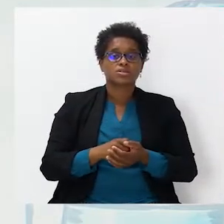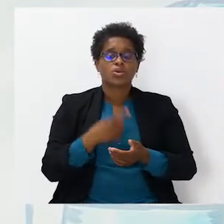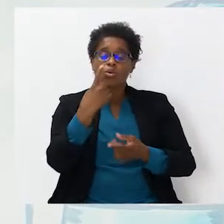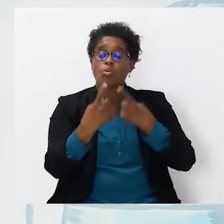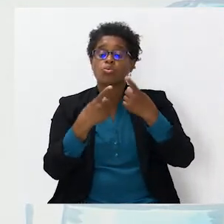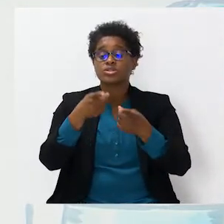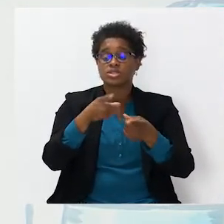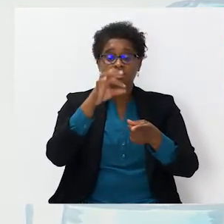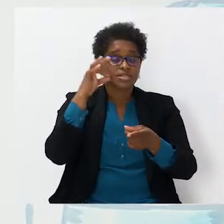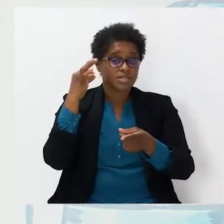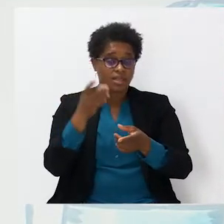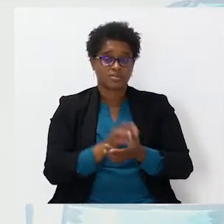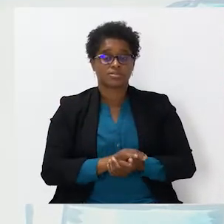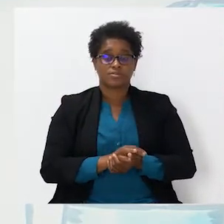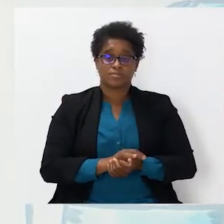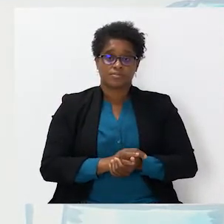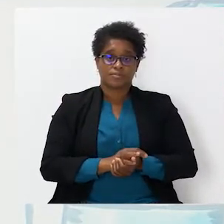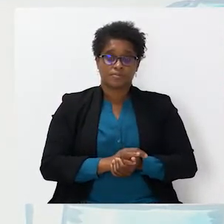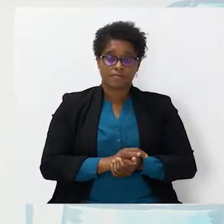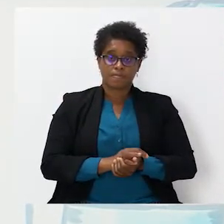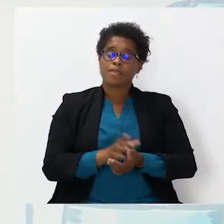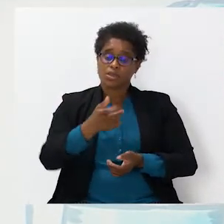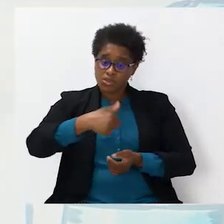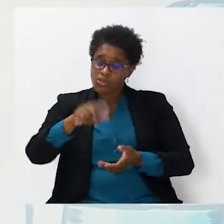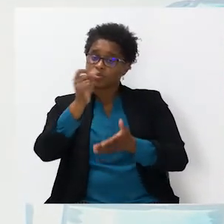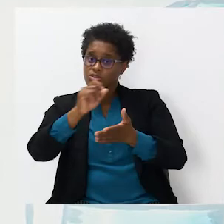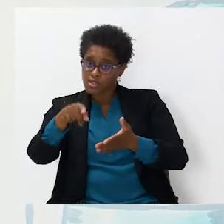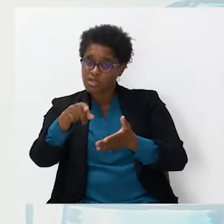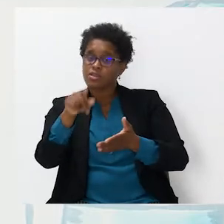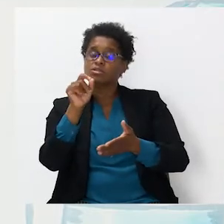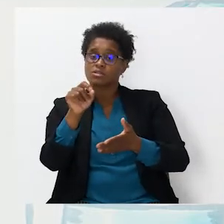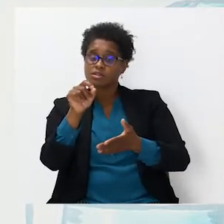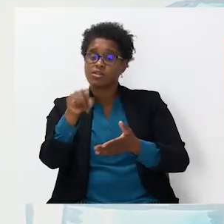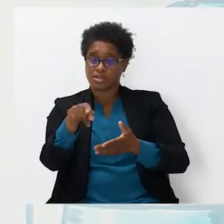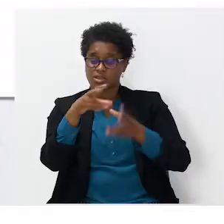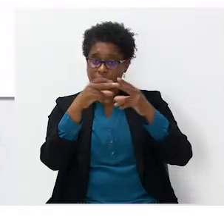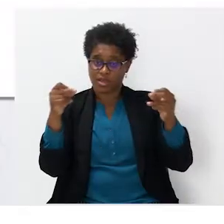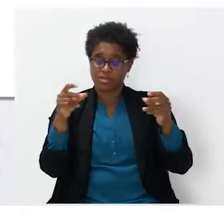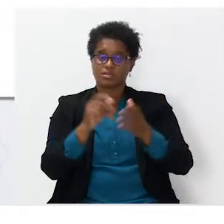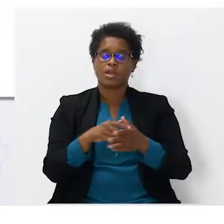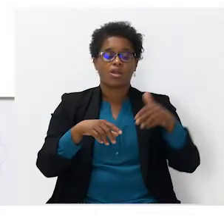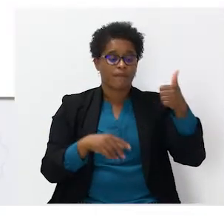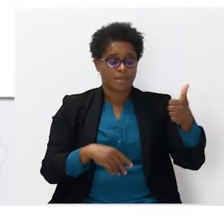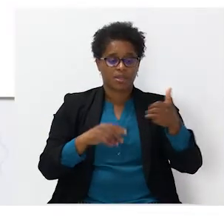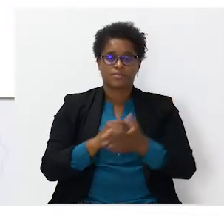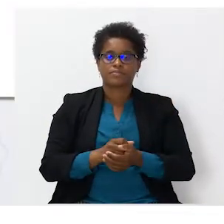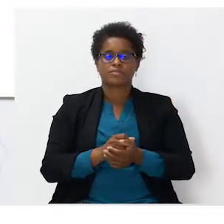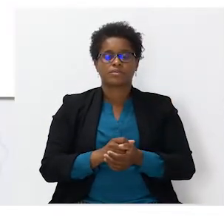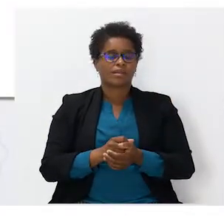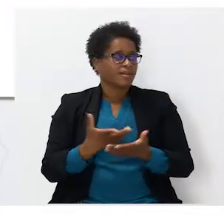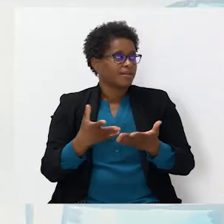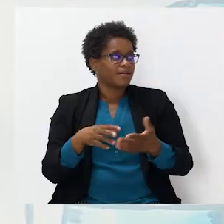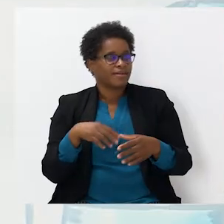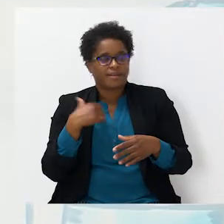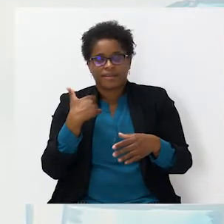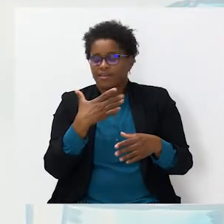desses sinais que nós vamos colocar nesta frase. B. Que